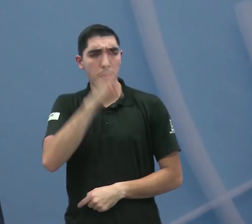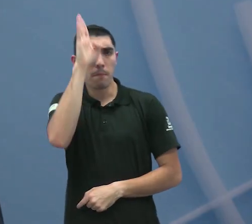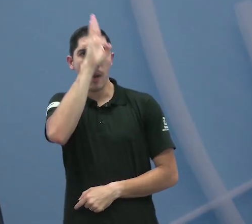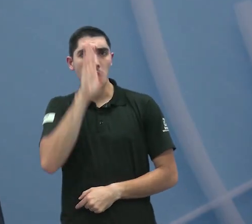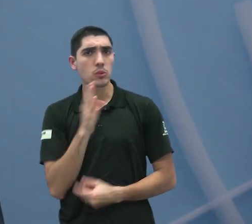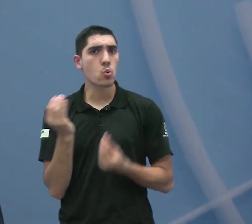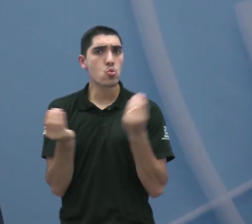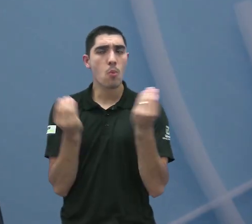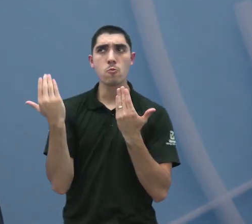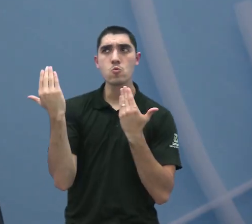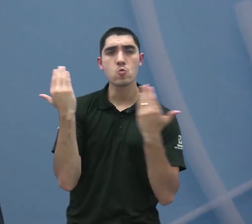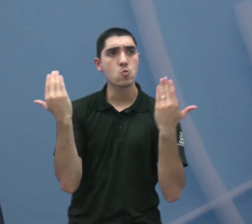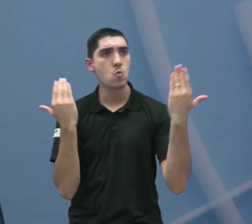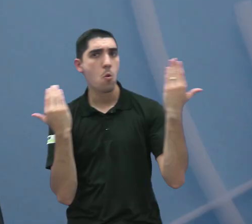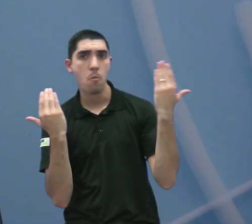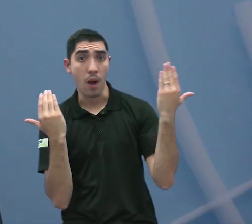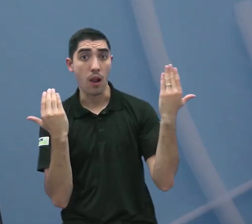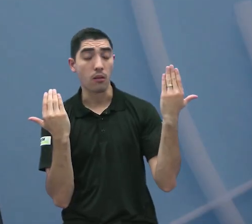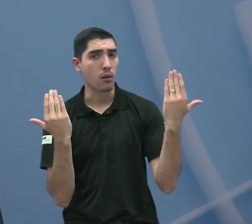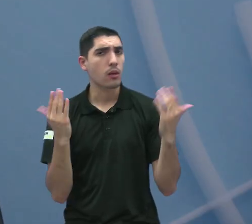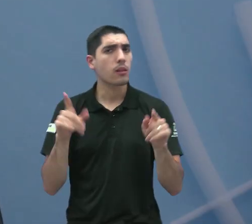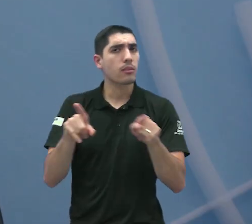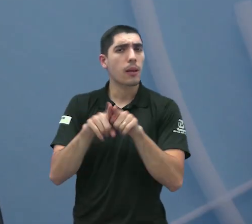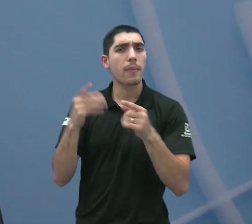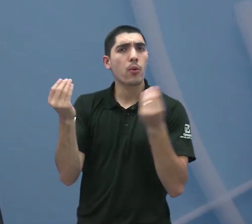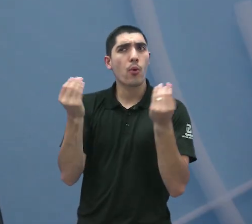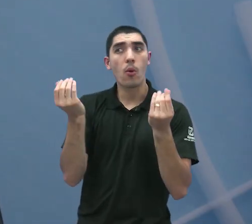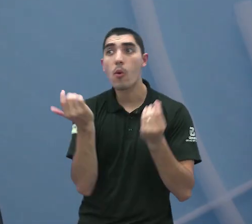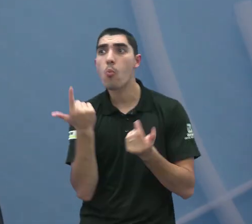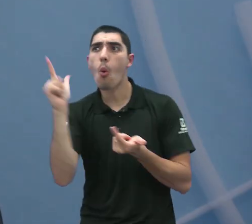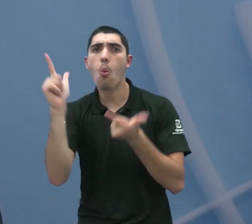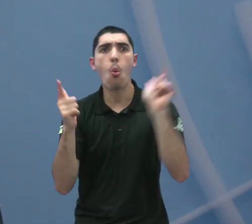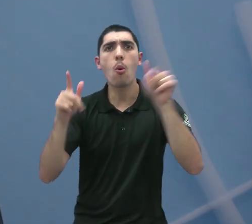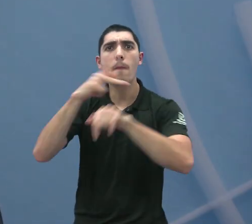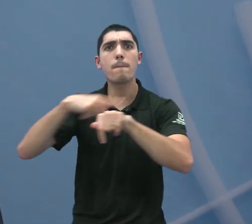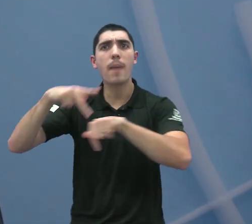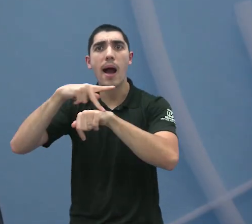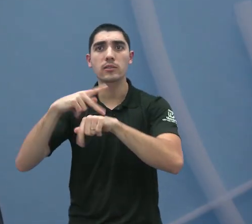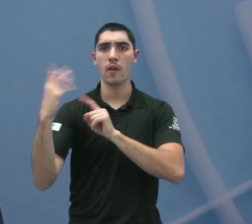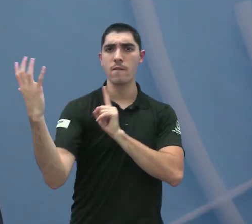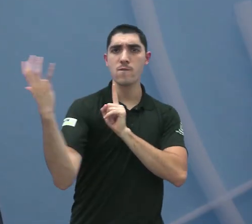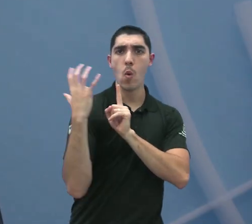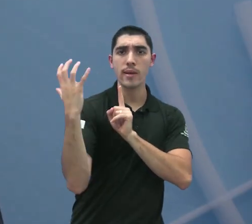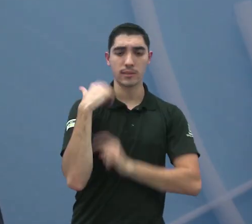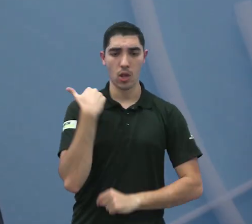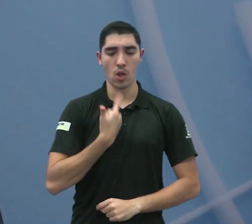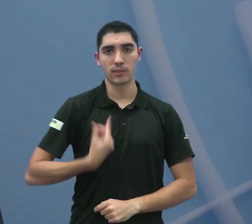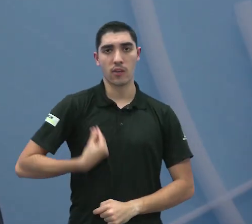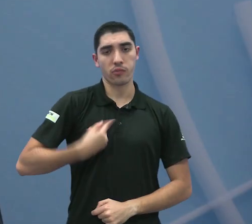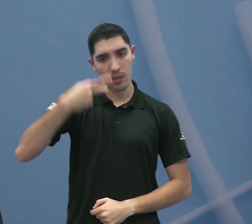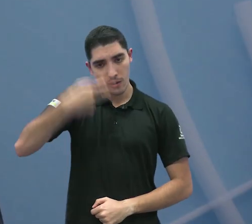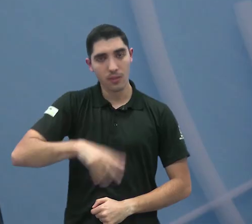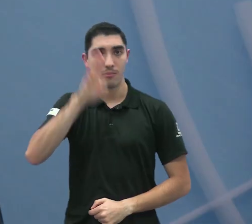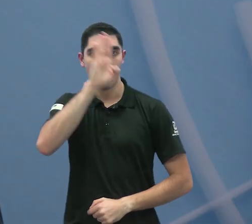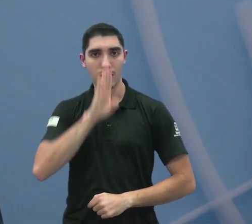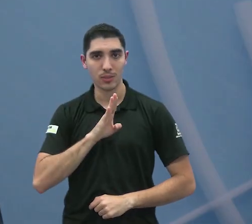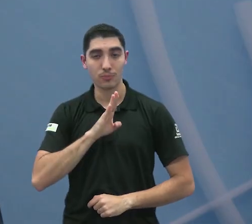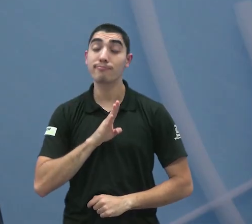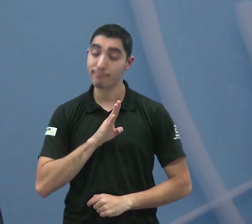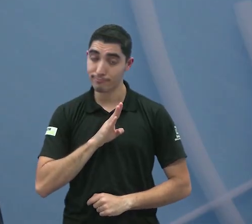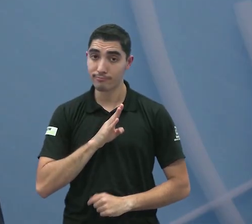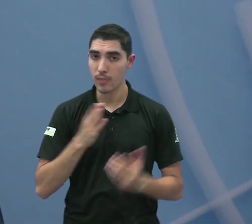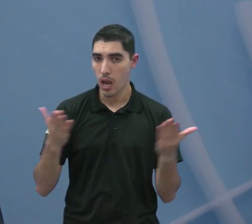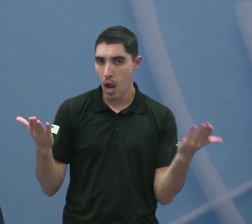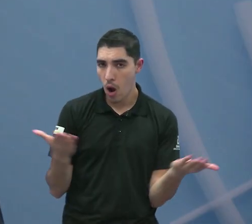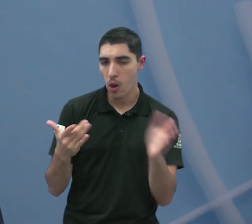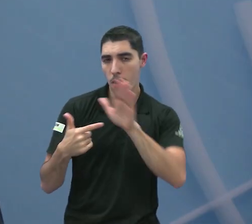e como as decisões lá de fora influenciam diretamente o nosso dia a dia aqui dentro. Para nos ajudar a